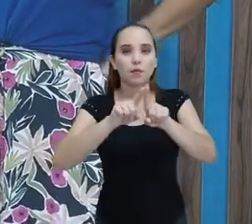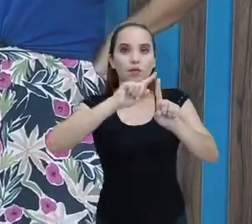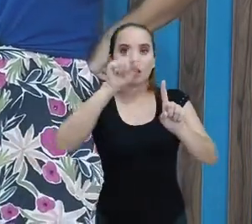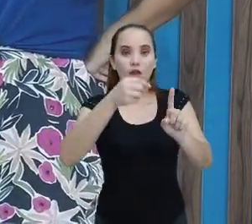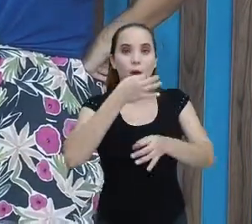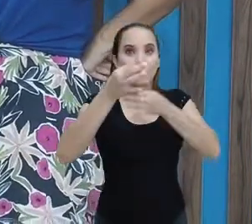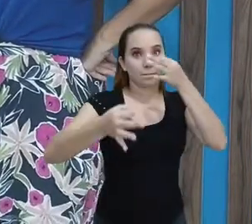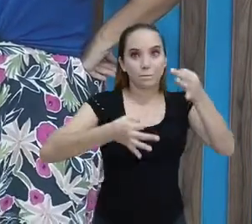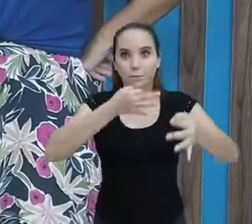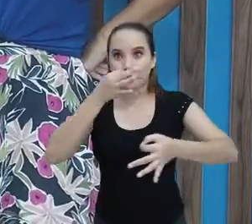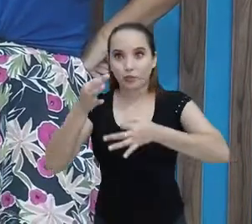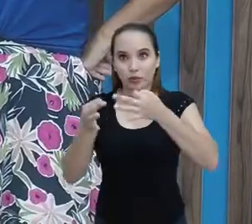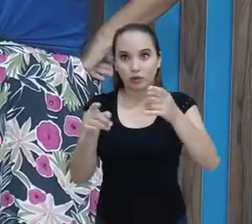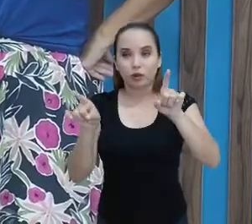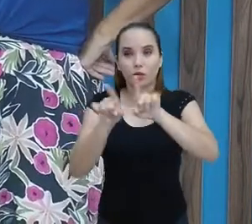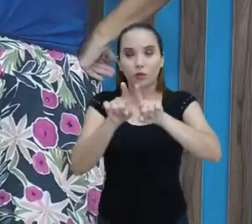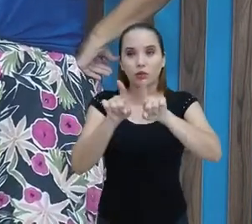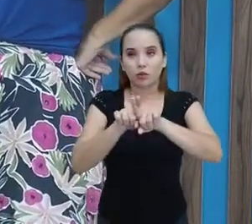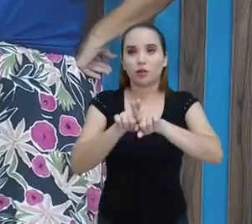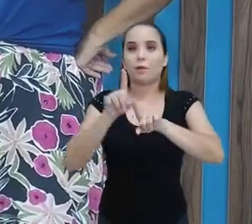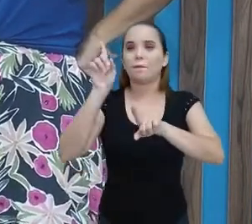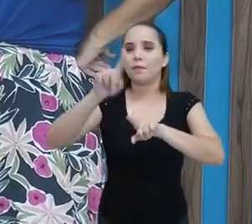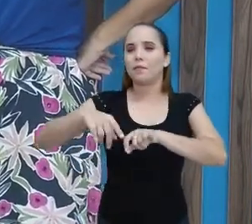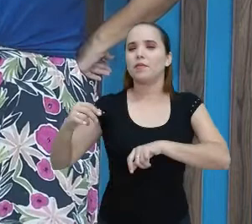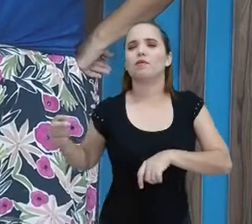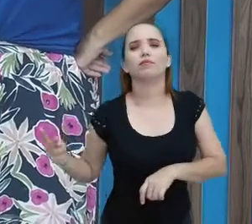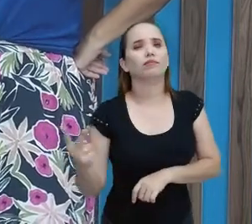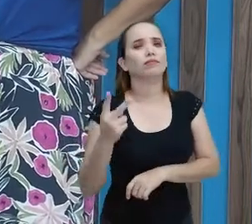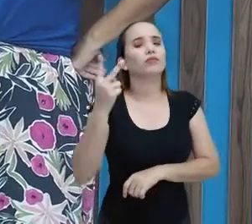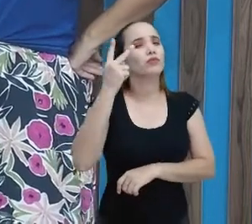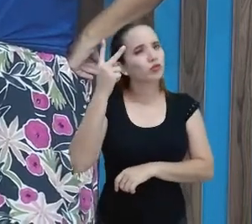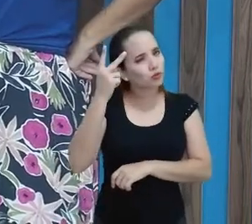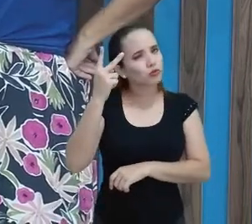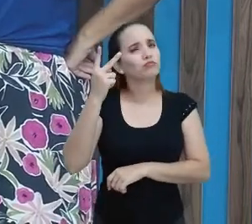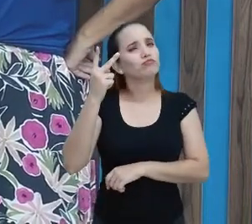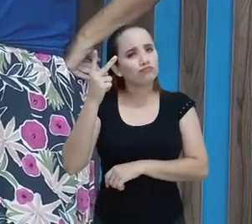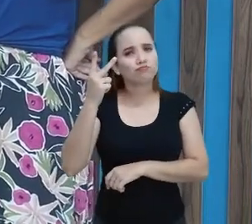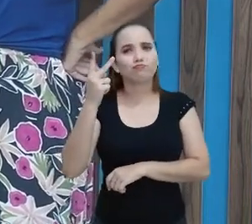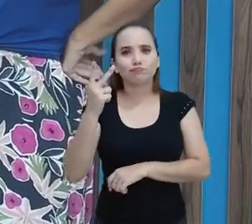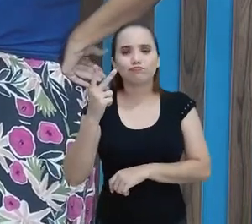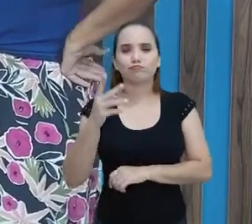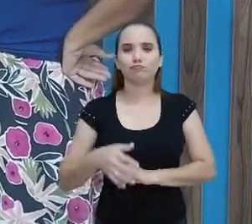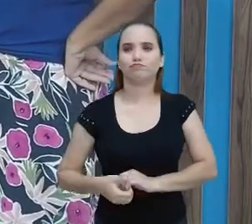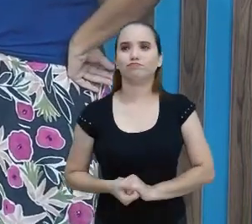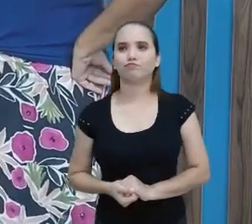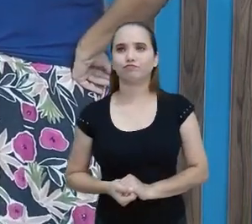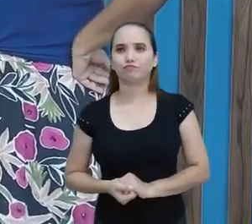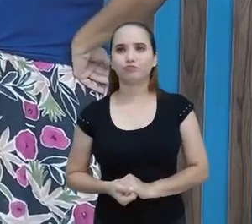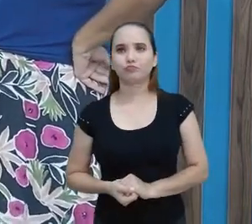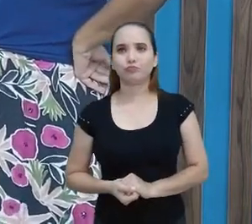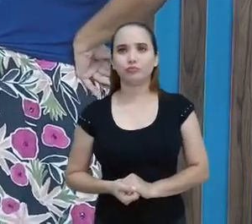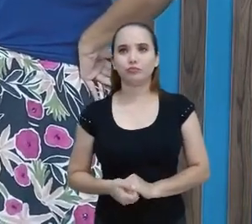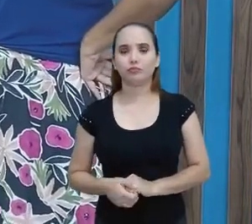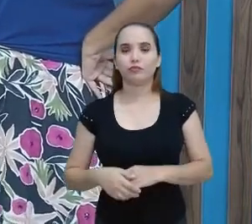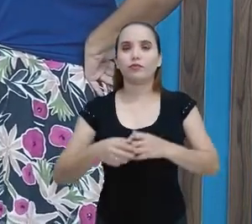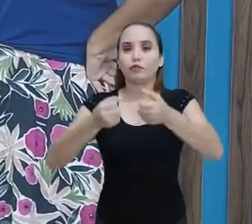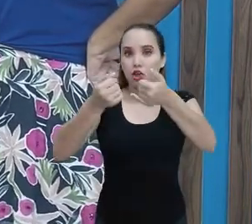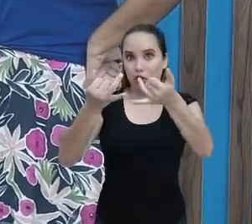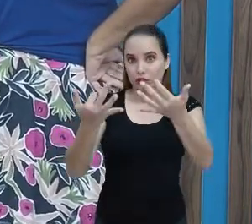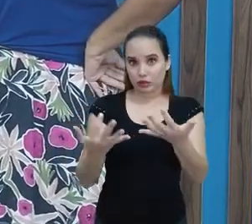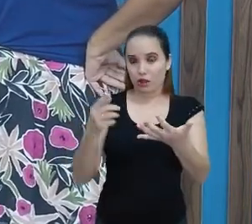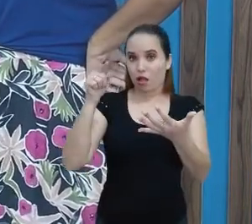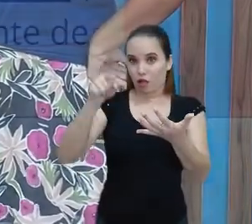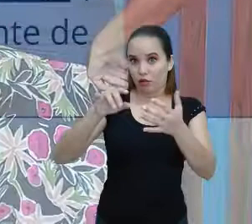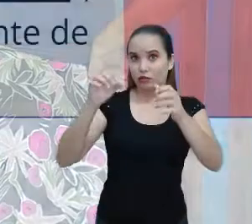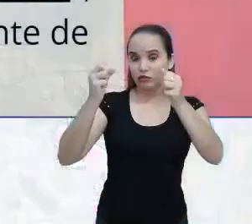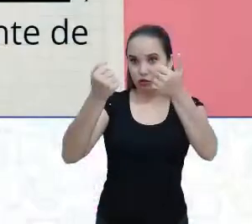valorizado. Então, eu vou fazer o quê? Inserir a minha opinião naquela descrição, tá certo? A descrição